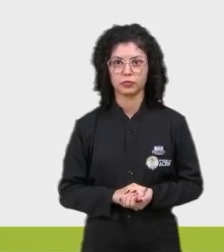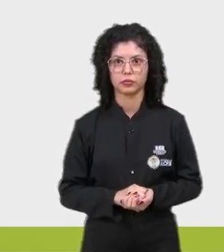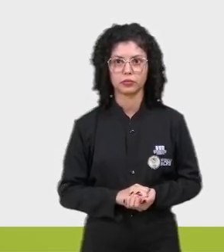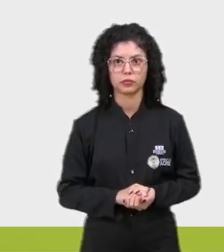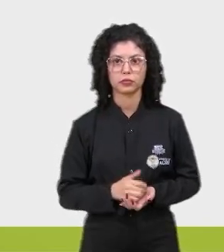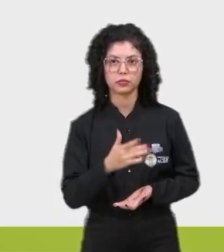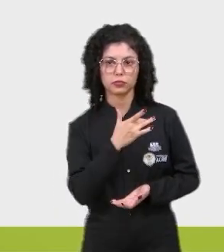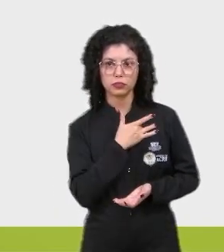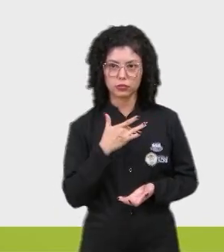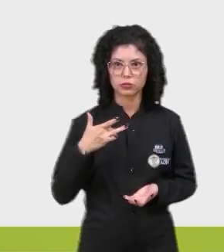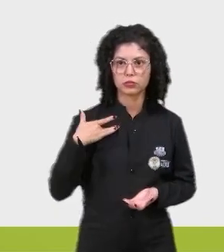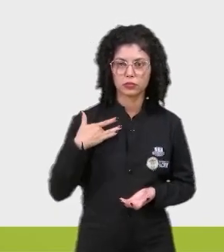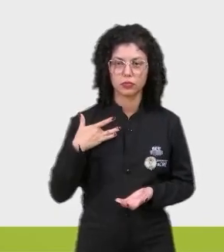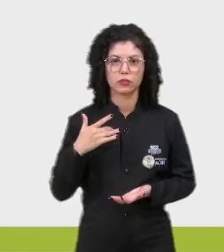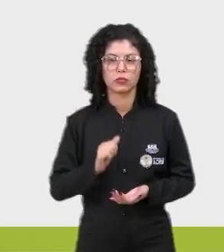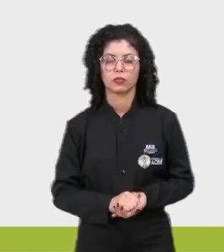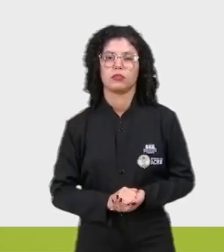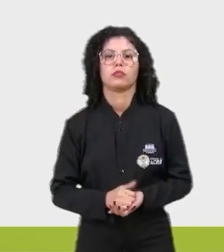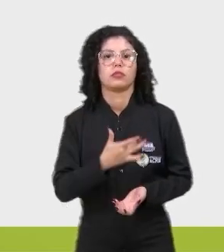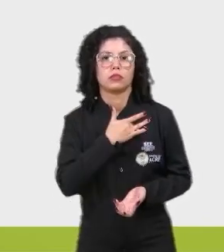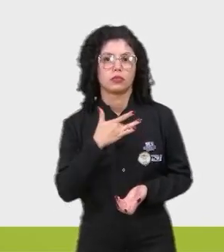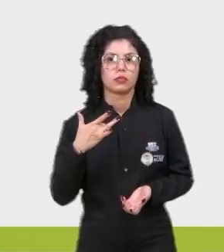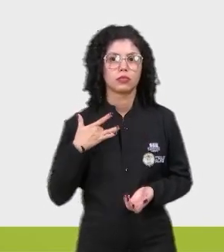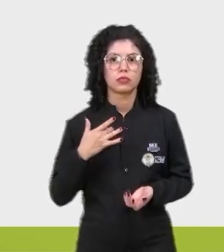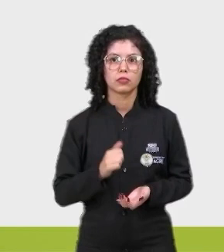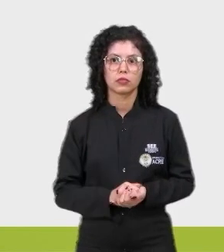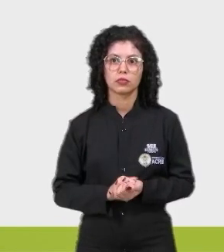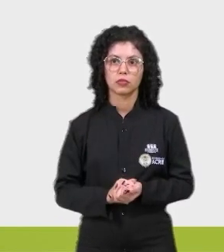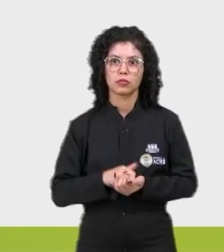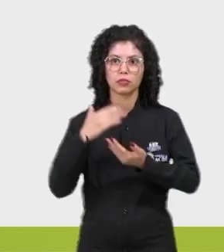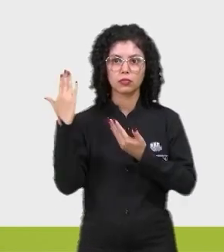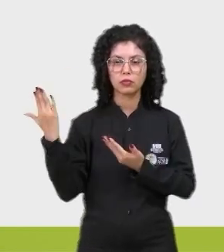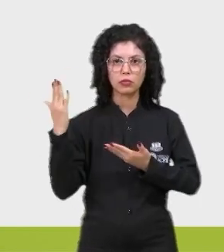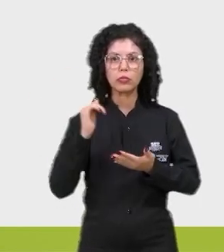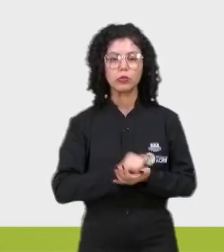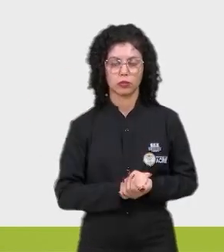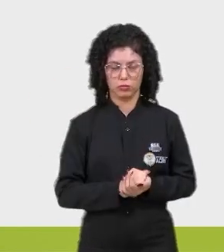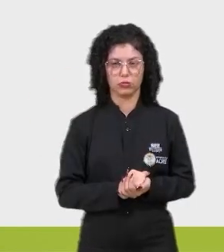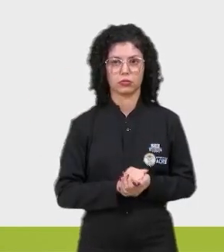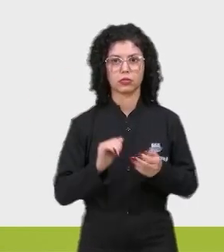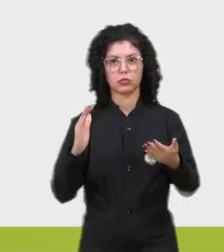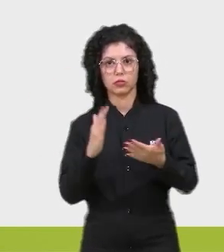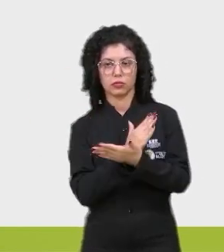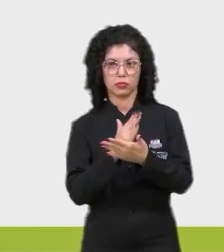eixo saúde. Né, saúde aqui eu coloquei para vocês